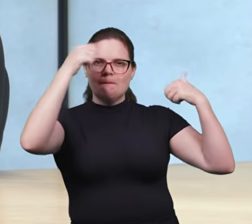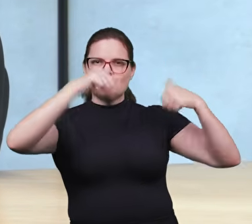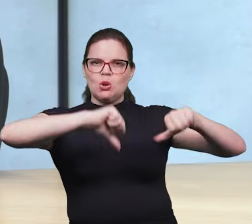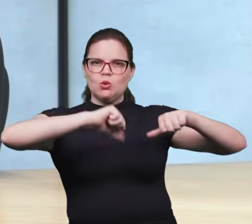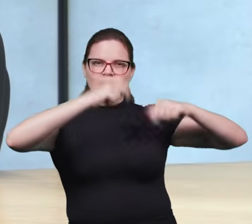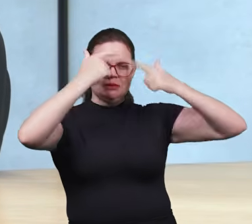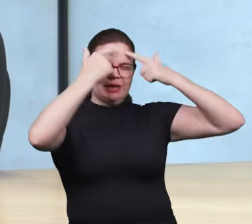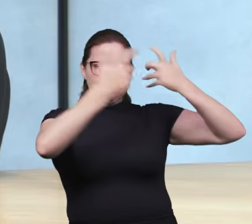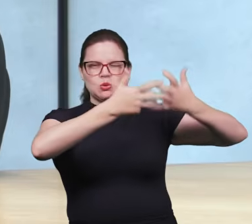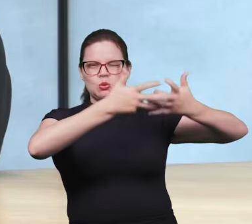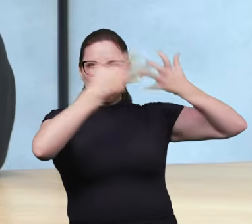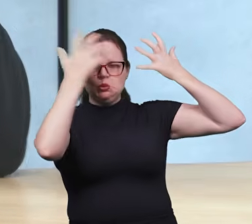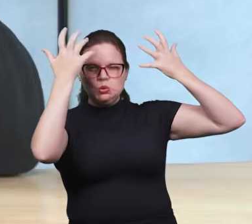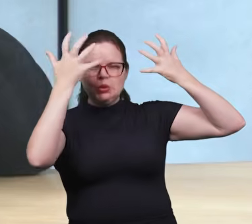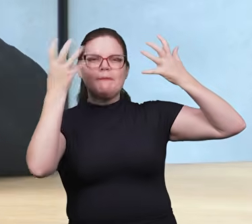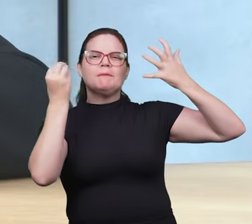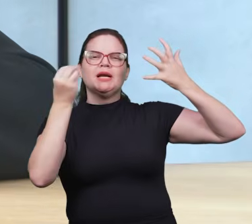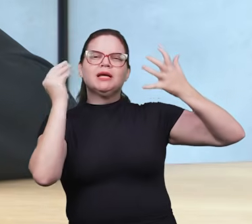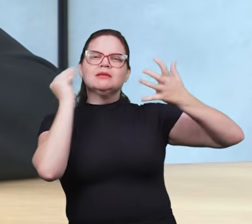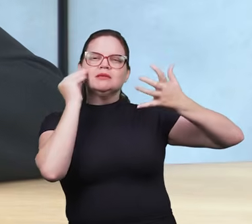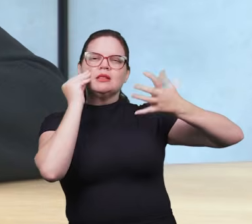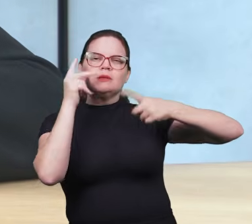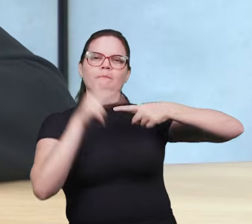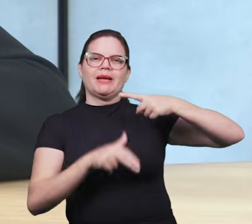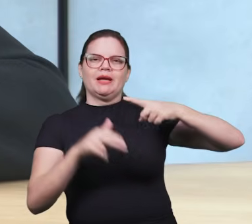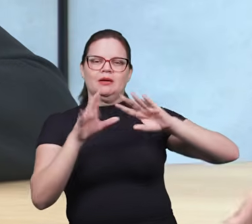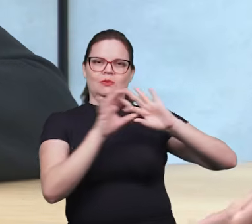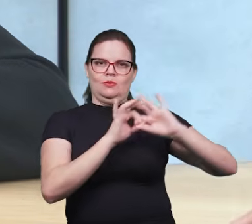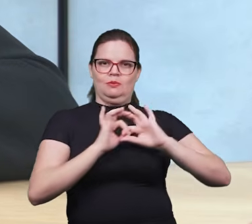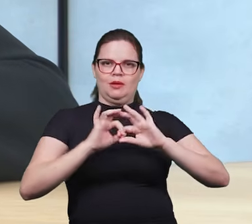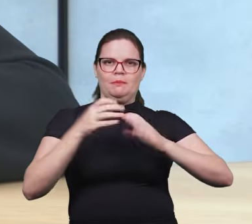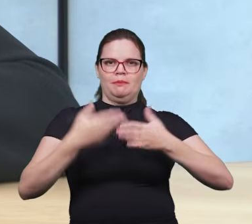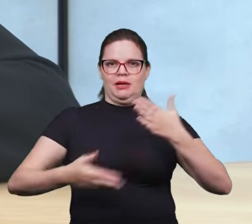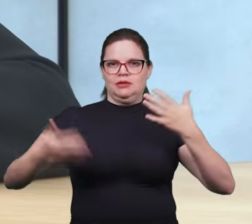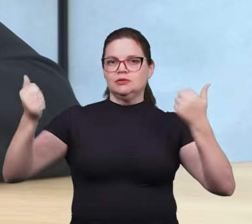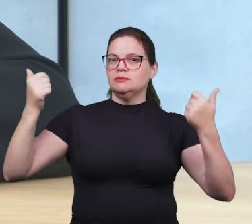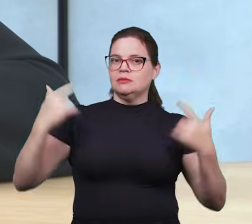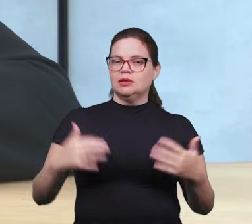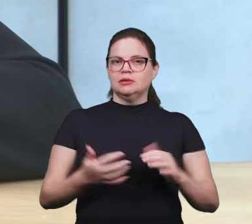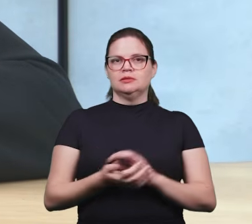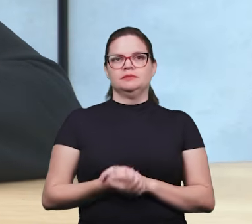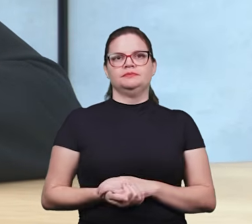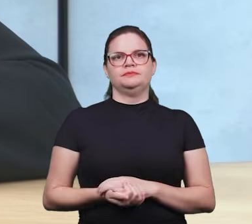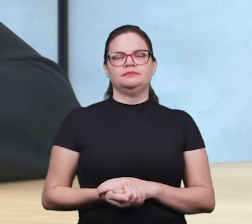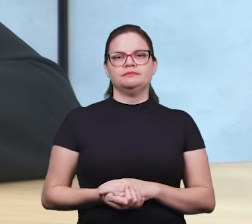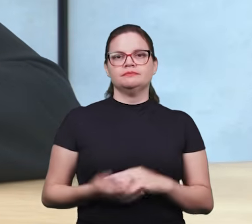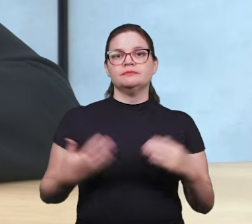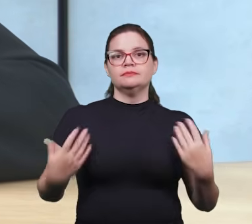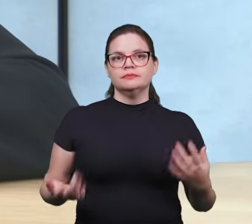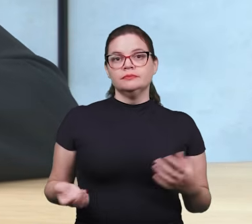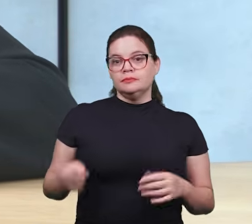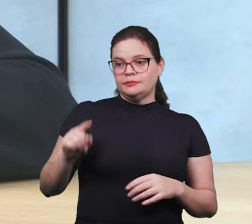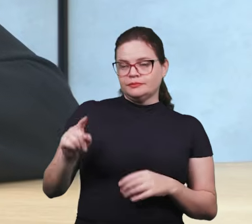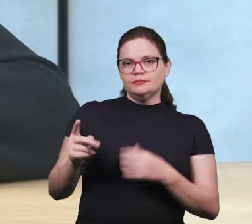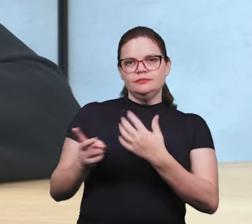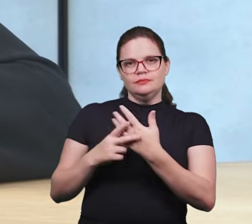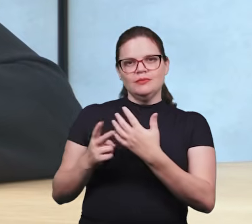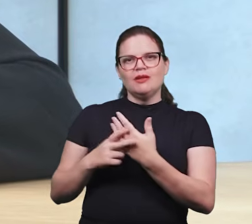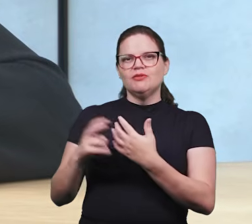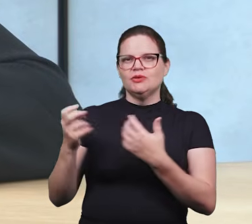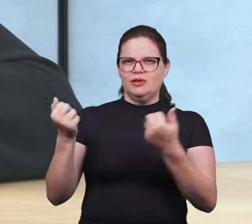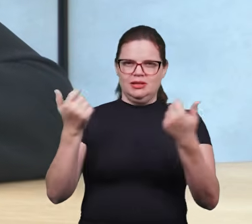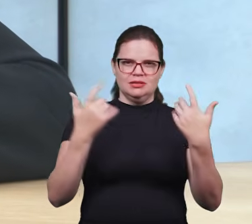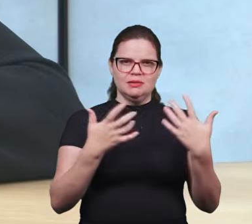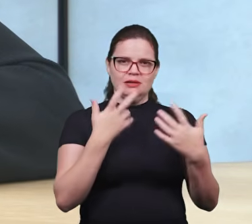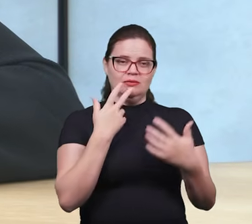tirar a bênção, para tirar a comunhão. E ela tinha lá, não tem nada senão uma botija de azeite, mas agora ele vai dar